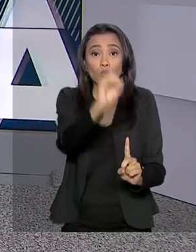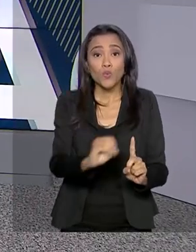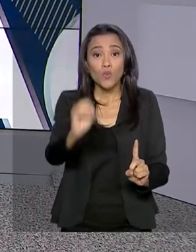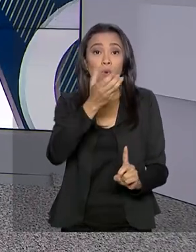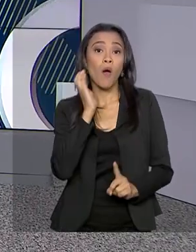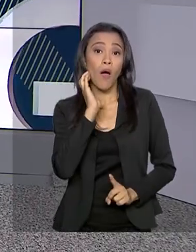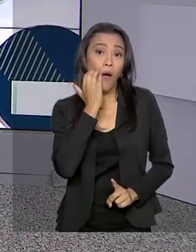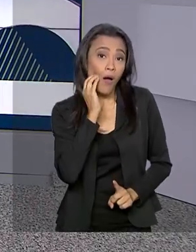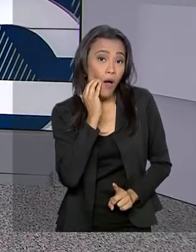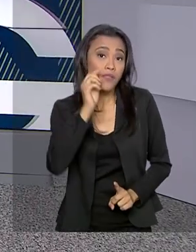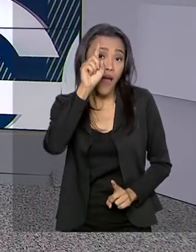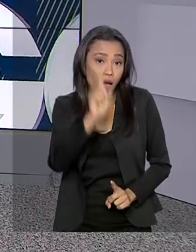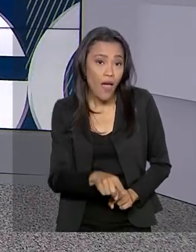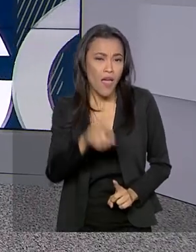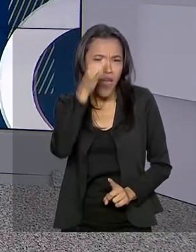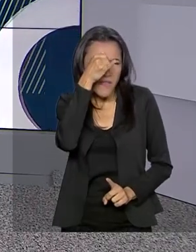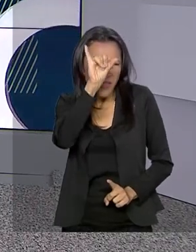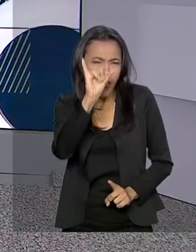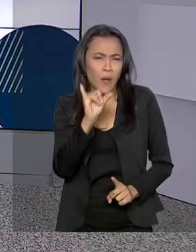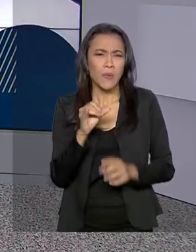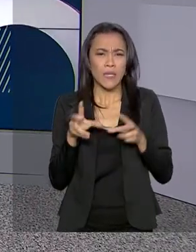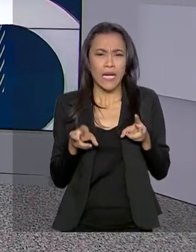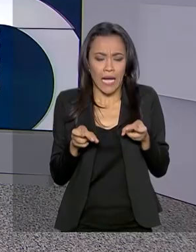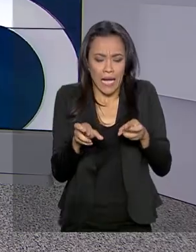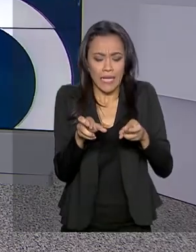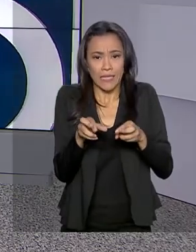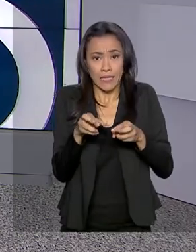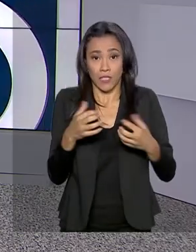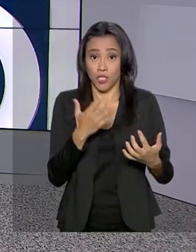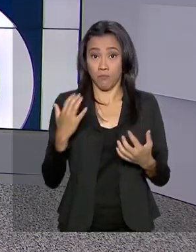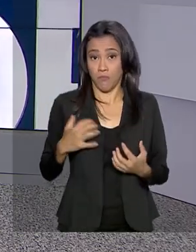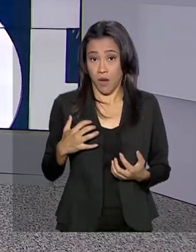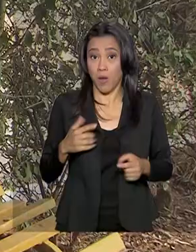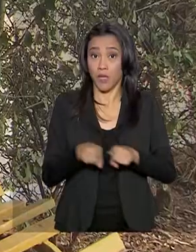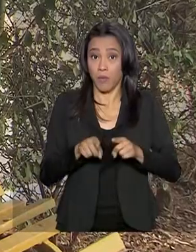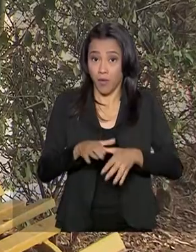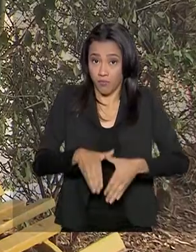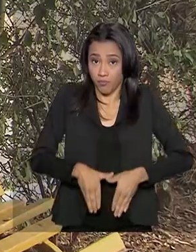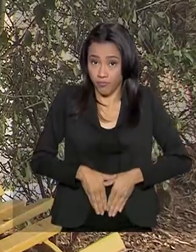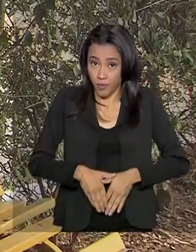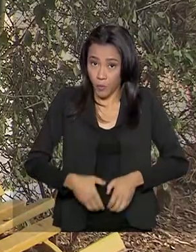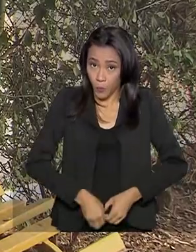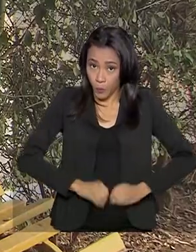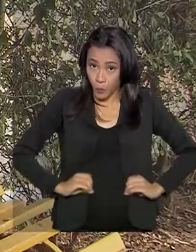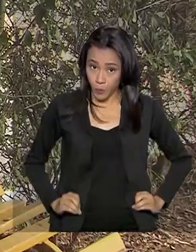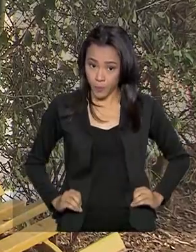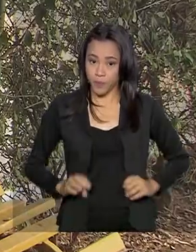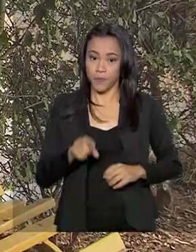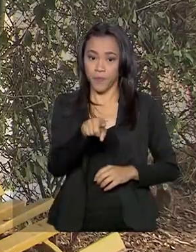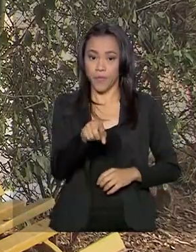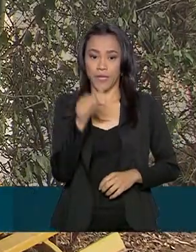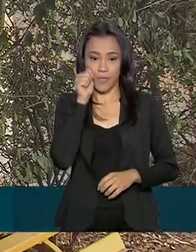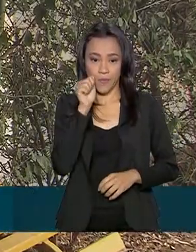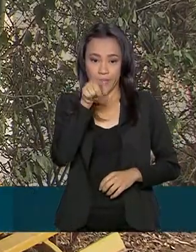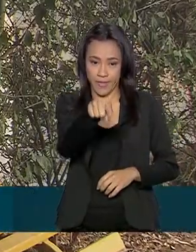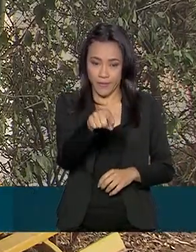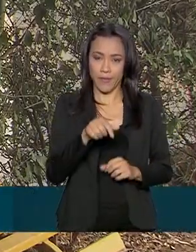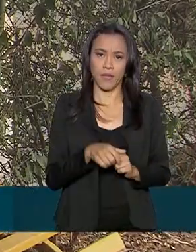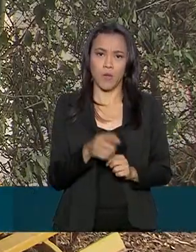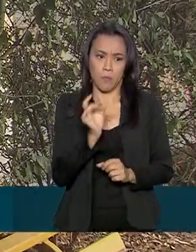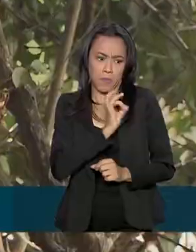mês dedicado à prevenção do câncer de mama e do colo de útero a professora rosilda